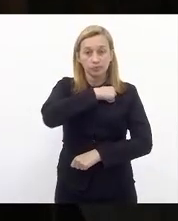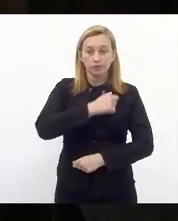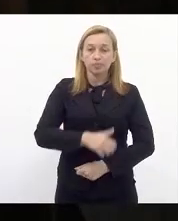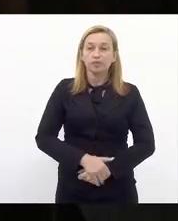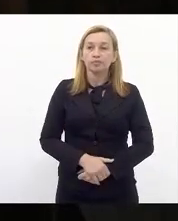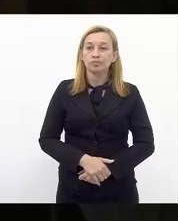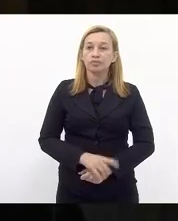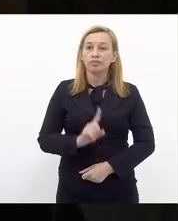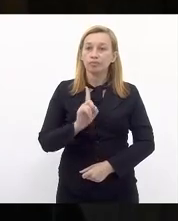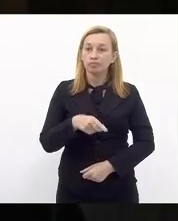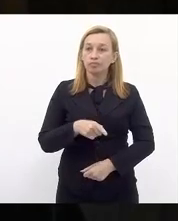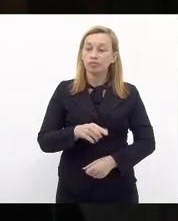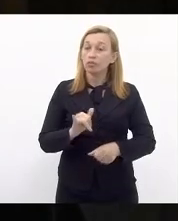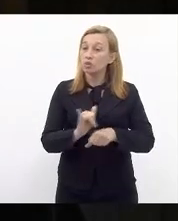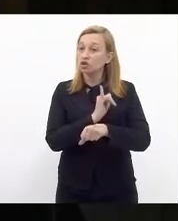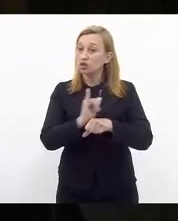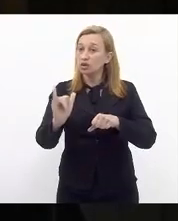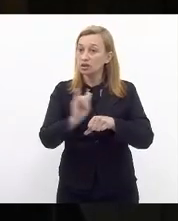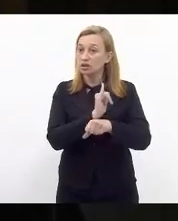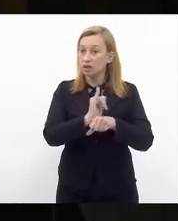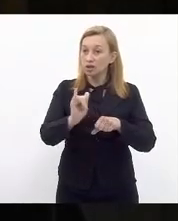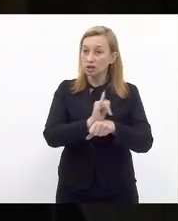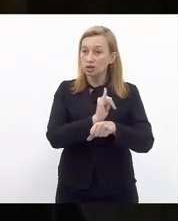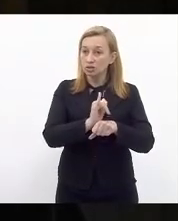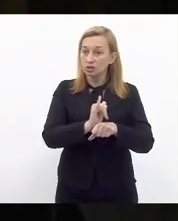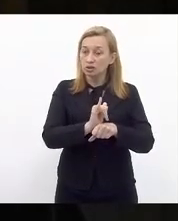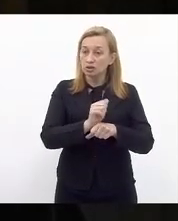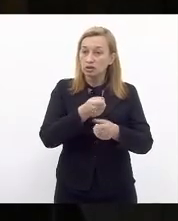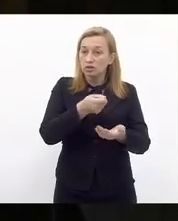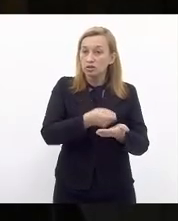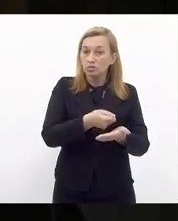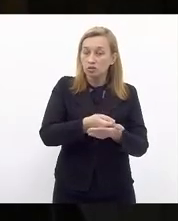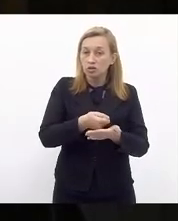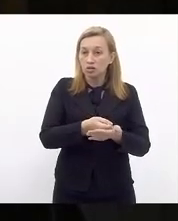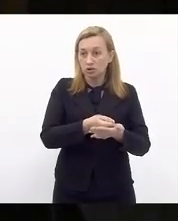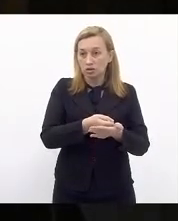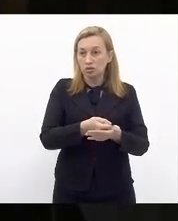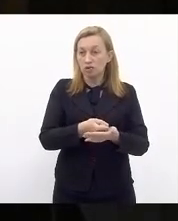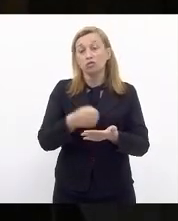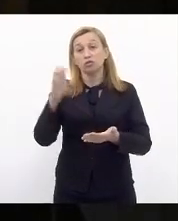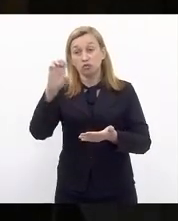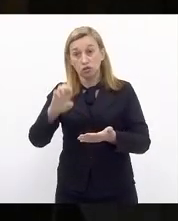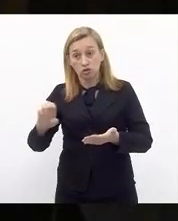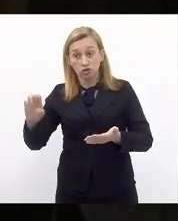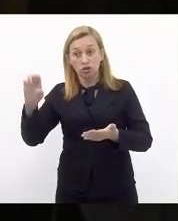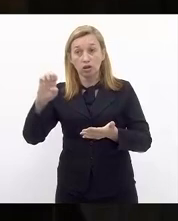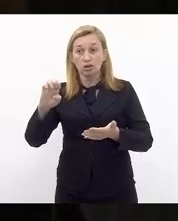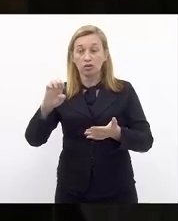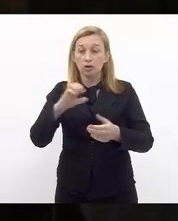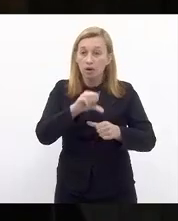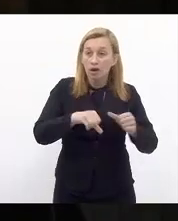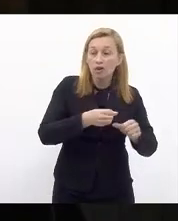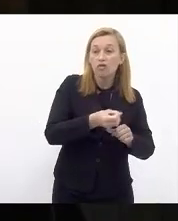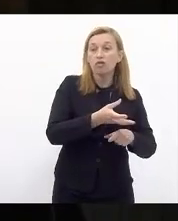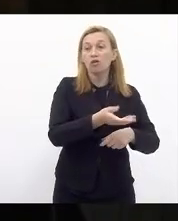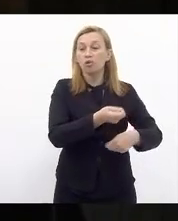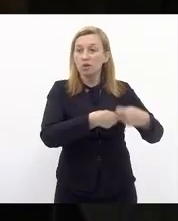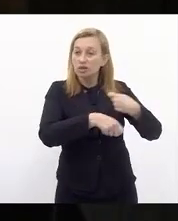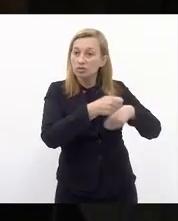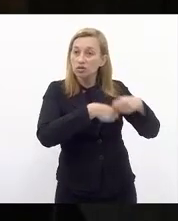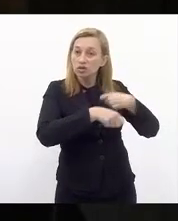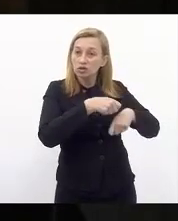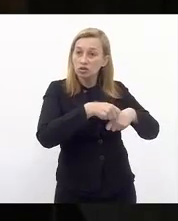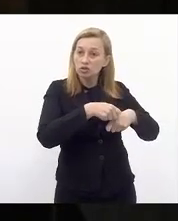É um mecanismo é de imposição aos Estados de uma reforma administrativa de